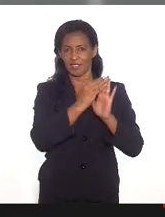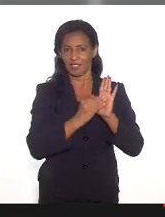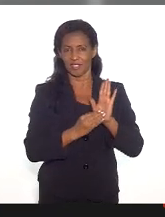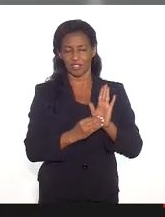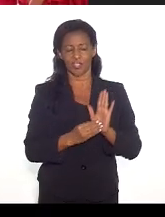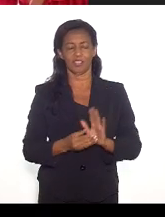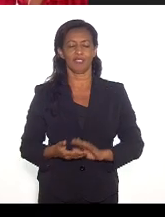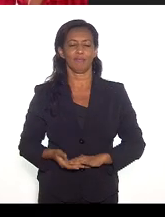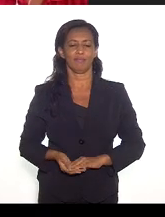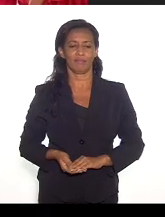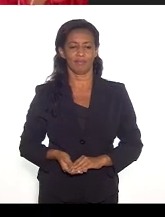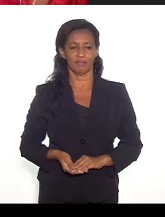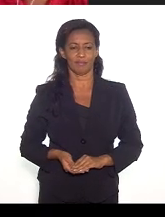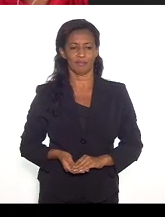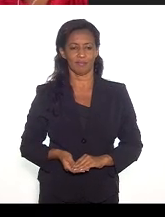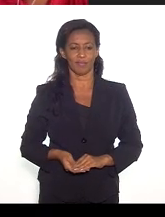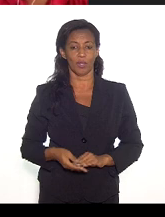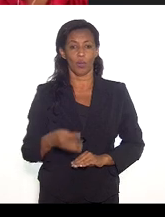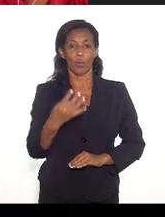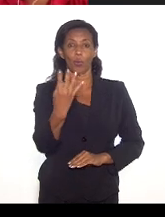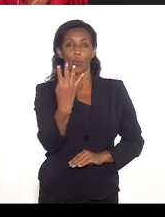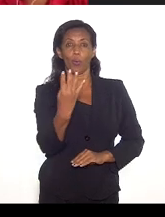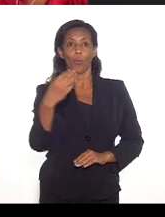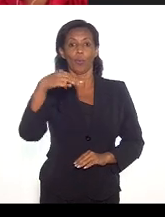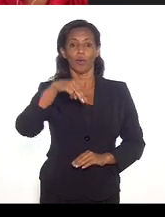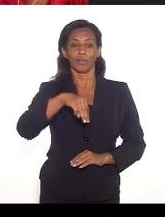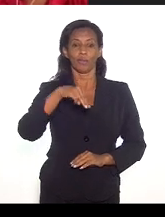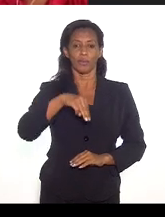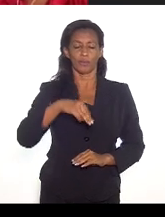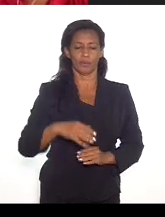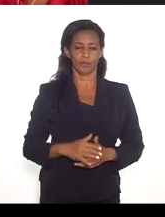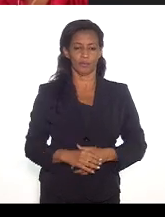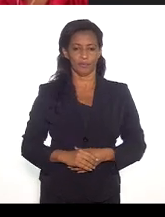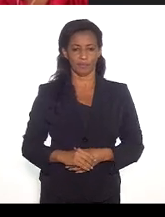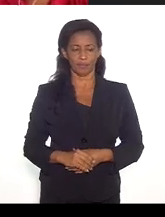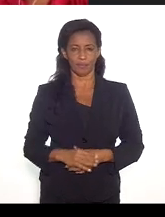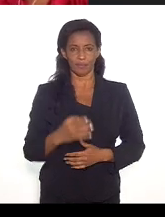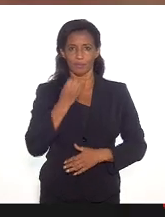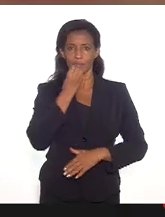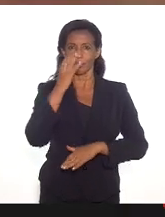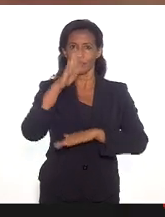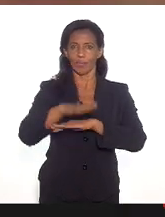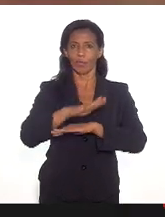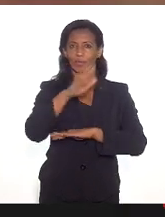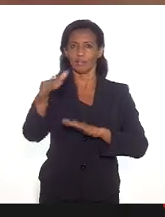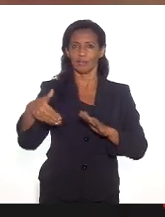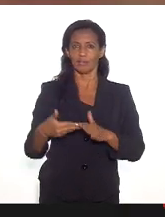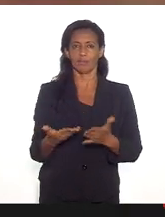Assembleia. Obrigado. O senhor dispõe de 4 minutos. Ok. Boa tarde a todos.